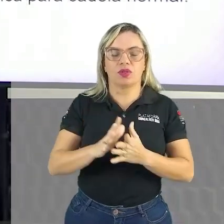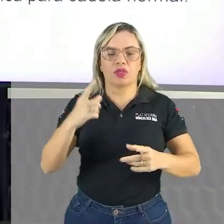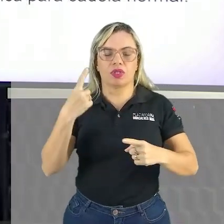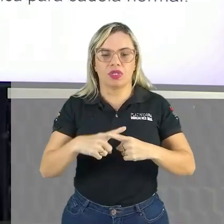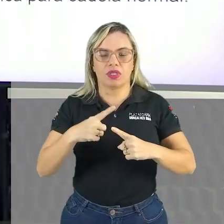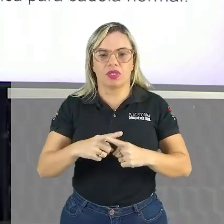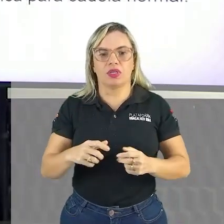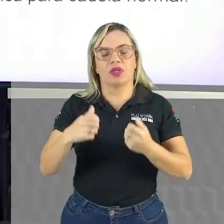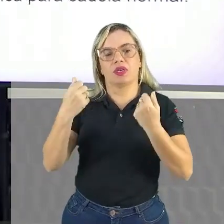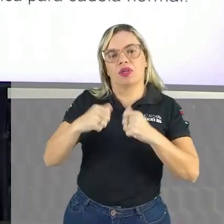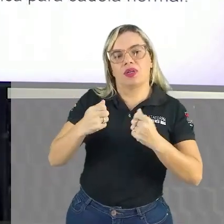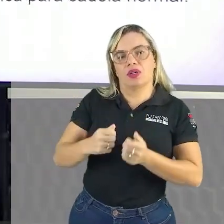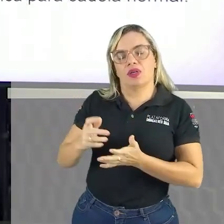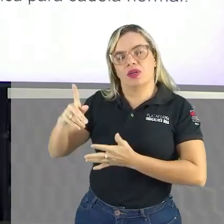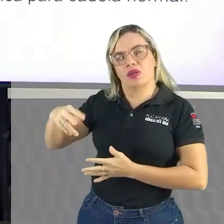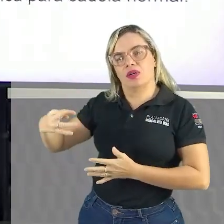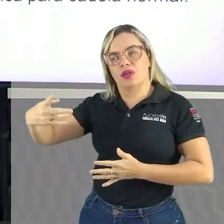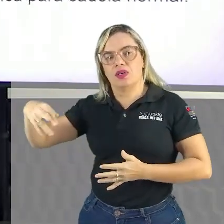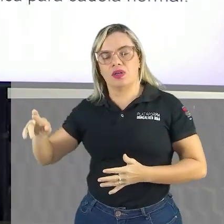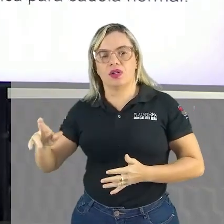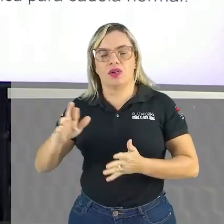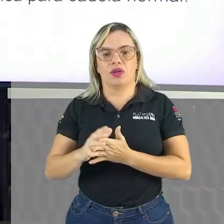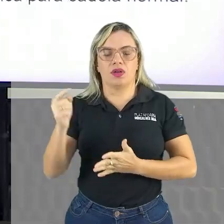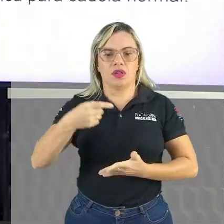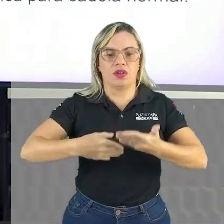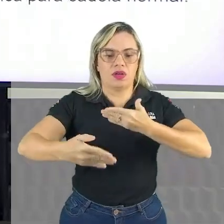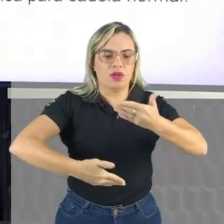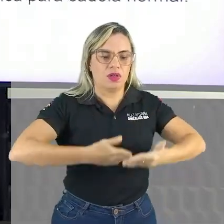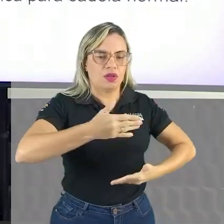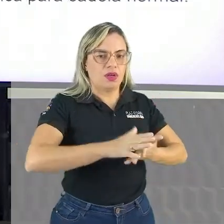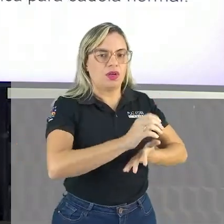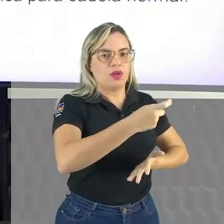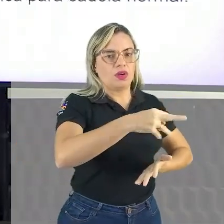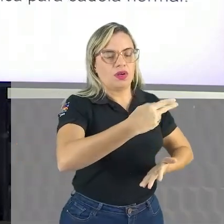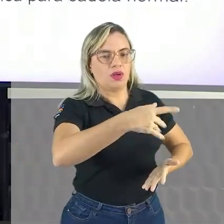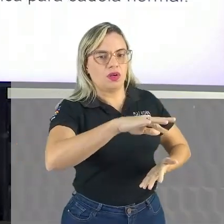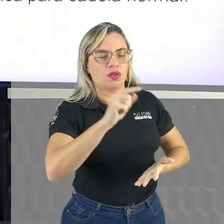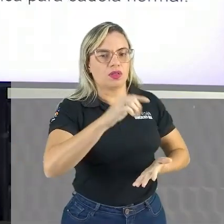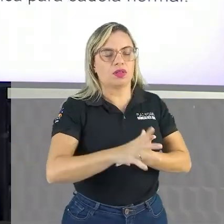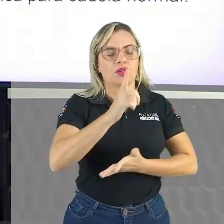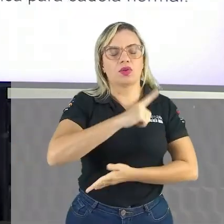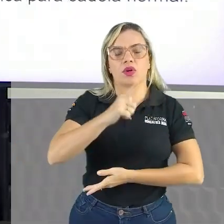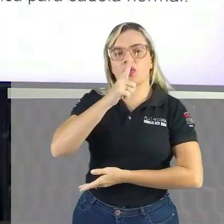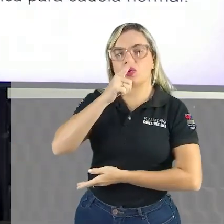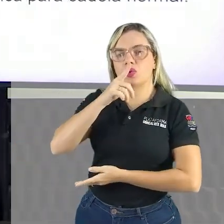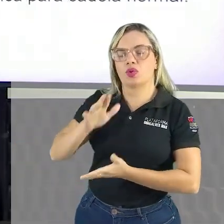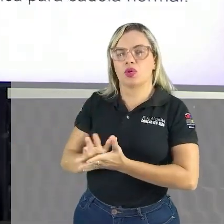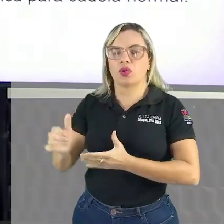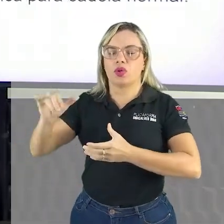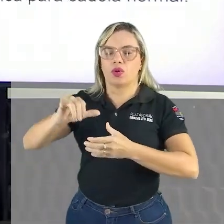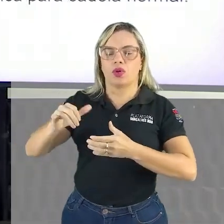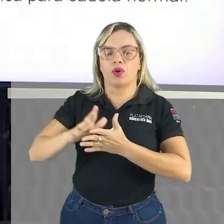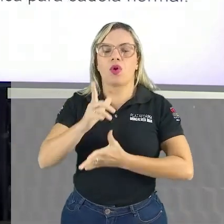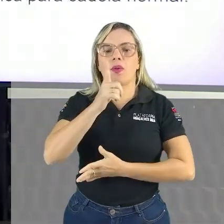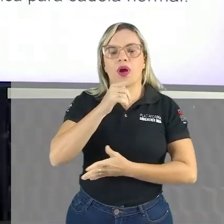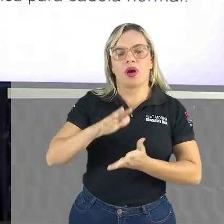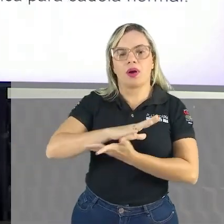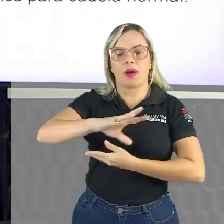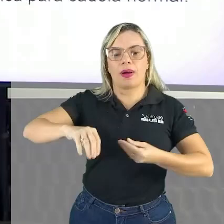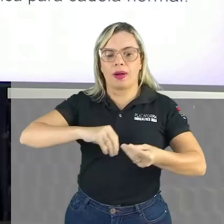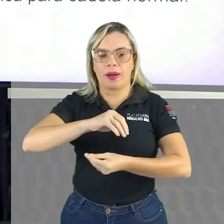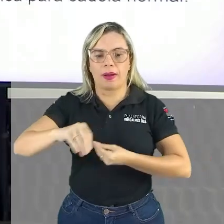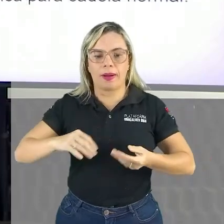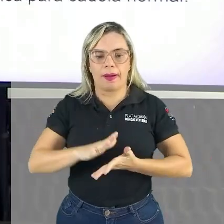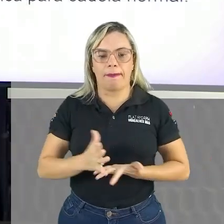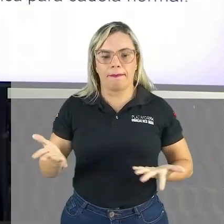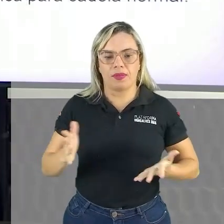apolar, para que você consiga interagir tanto com a gordura como com a água. Eliminar as insaturações não tem nada a ver